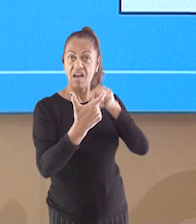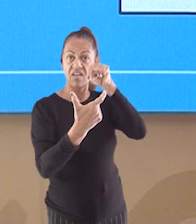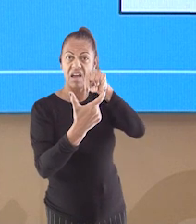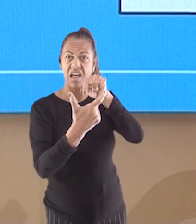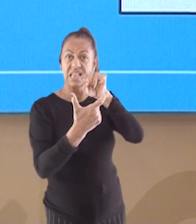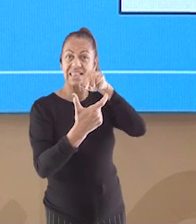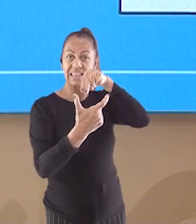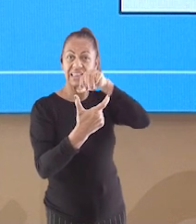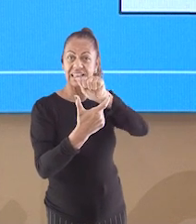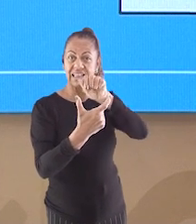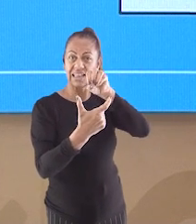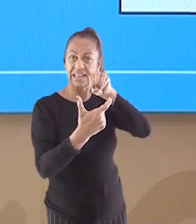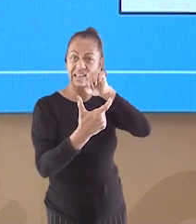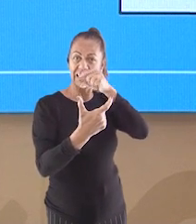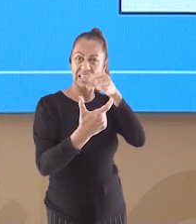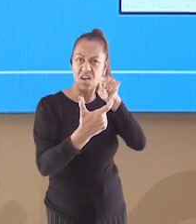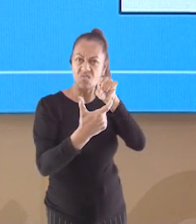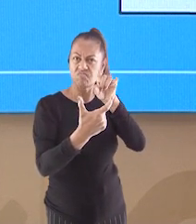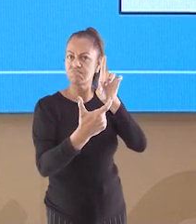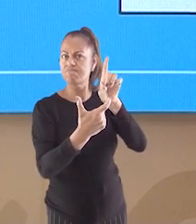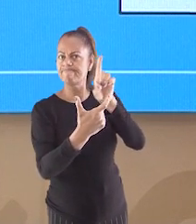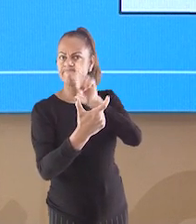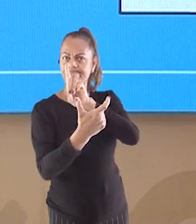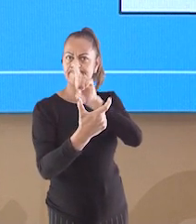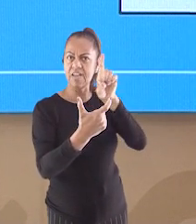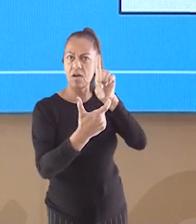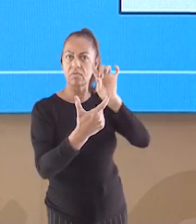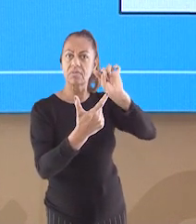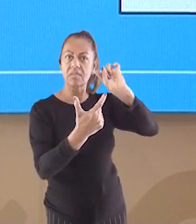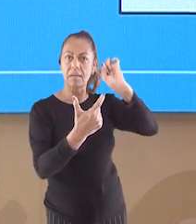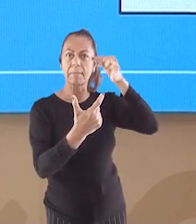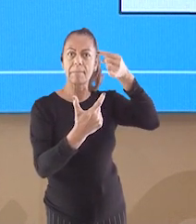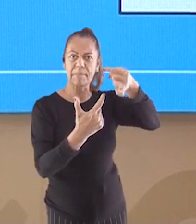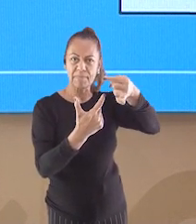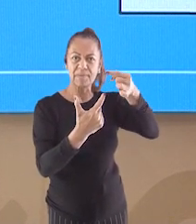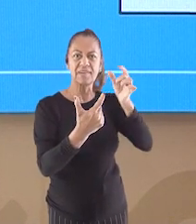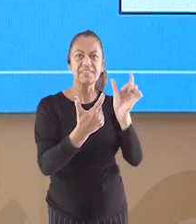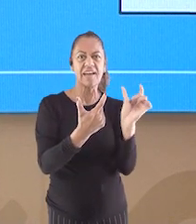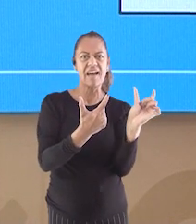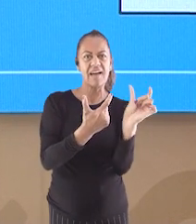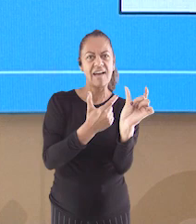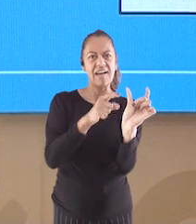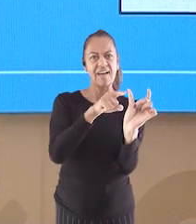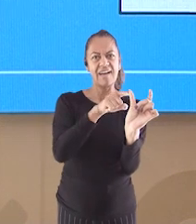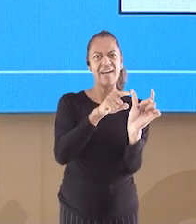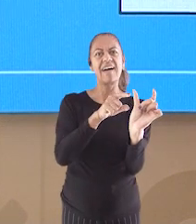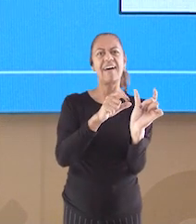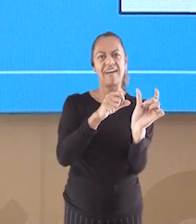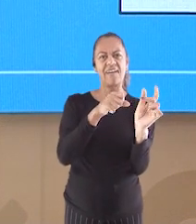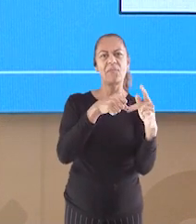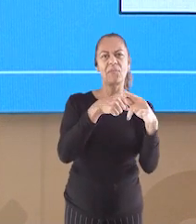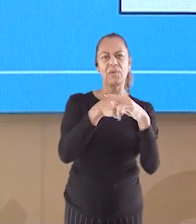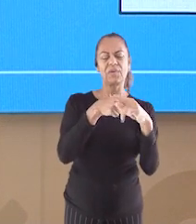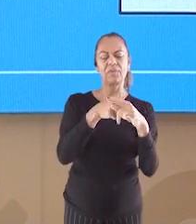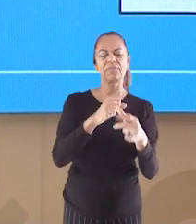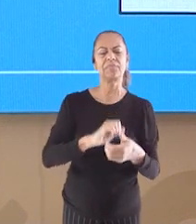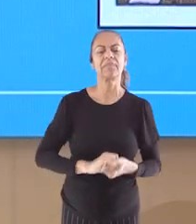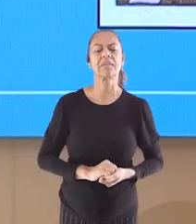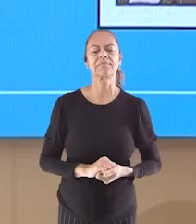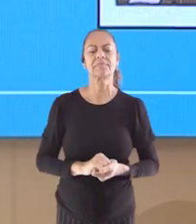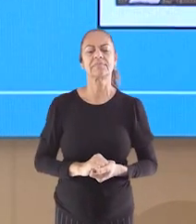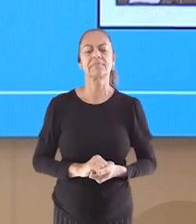palavra negativa, se tiver o uso de pronome, a gente coloca o pronome logo depois da palavra negativa,